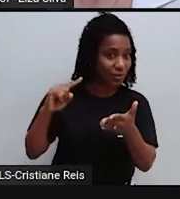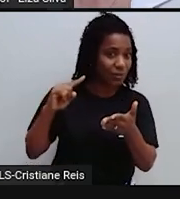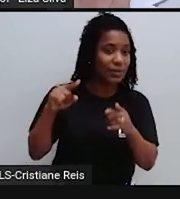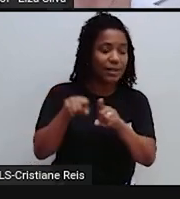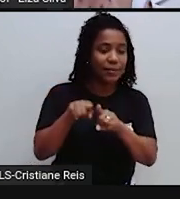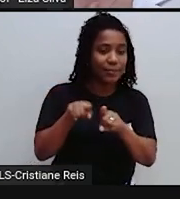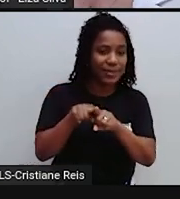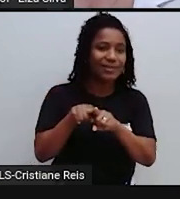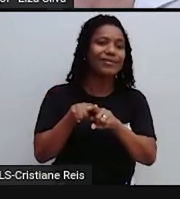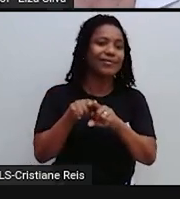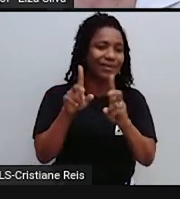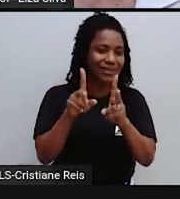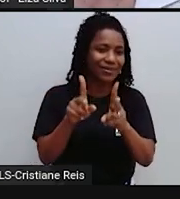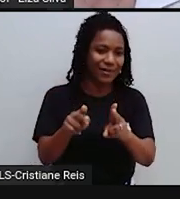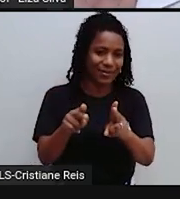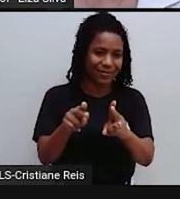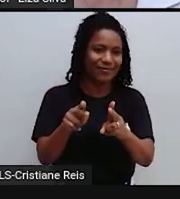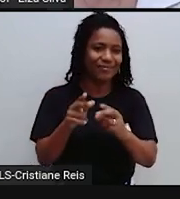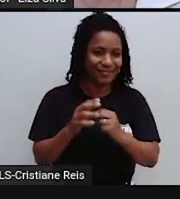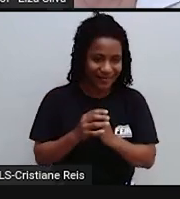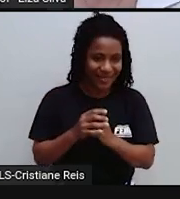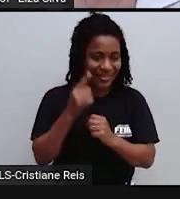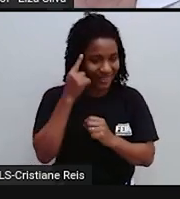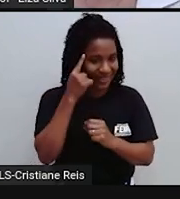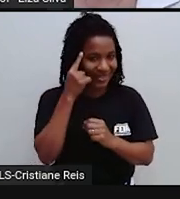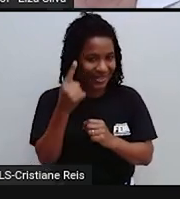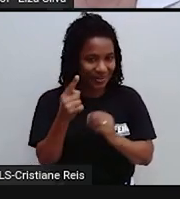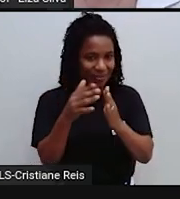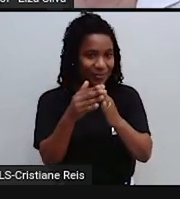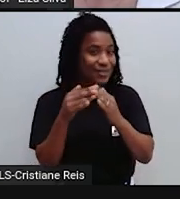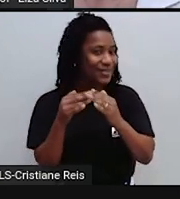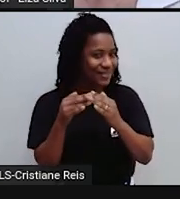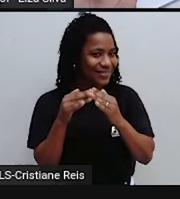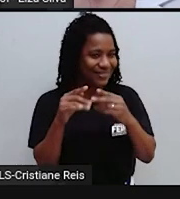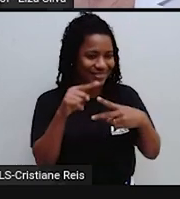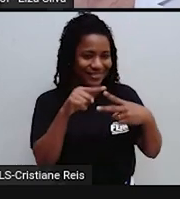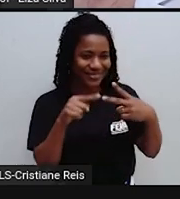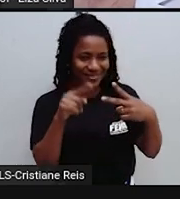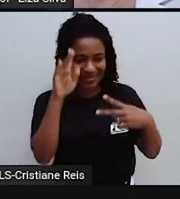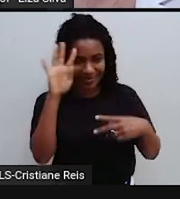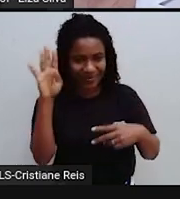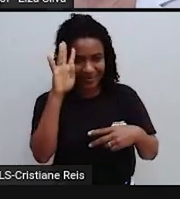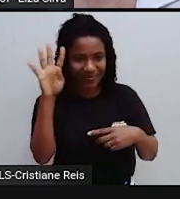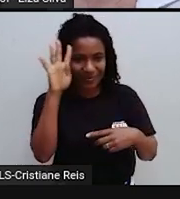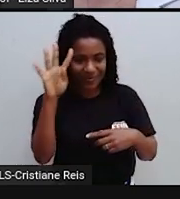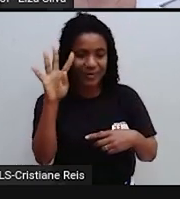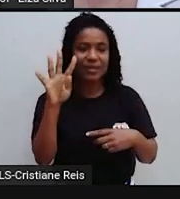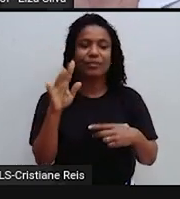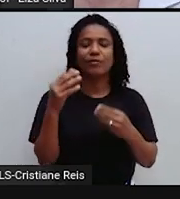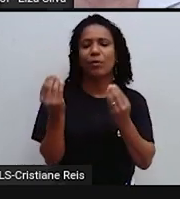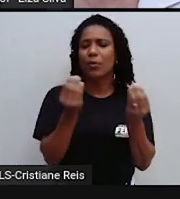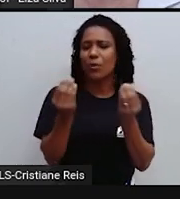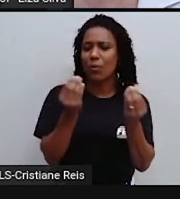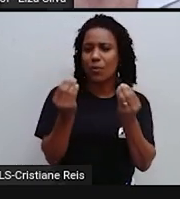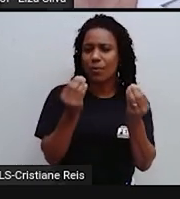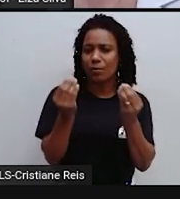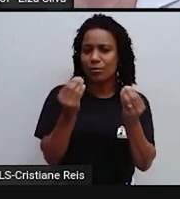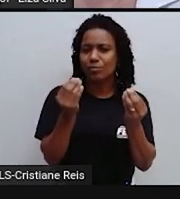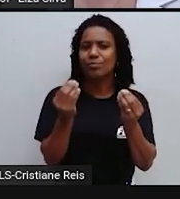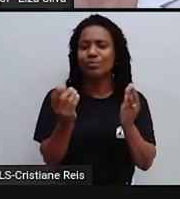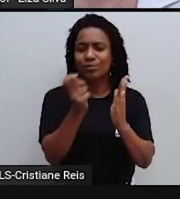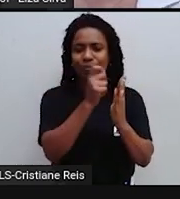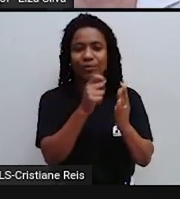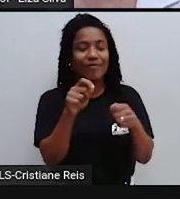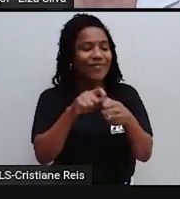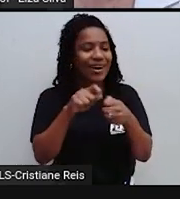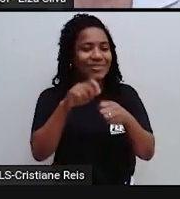agora, de acordo com a sua realidade. Lembram que eu pedi logo no início? Então, vocês vão descrever por escrito o que